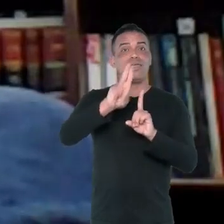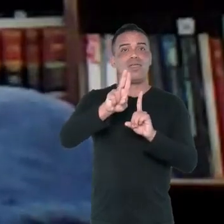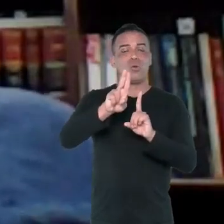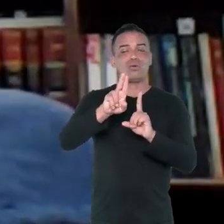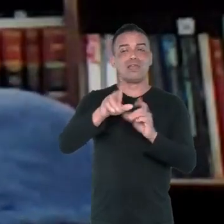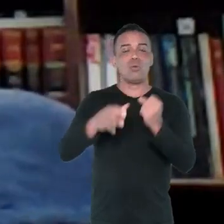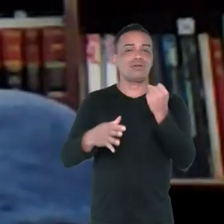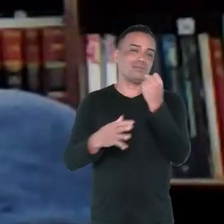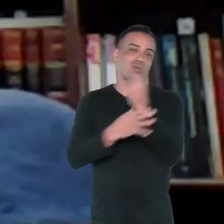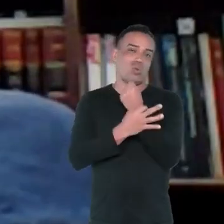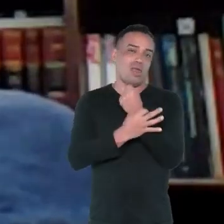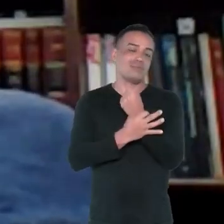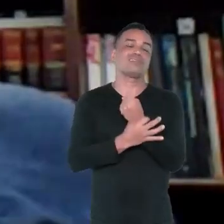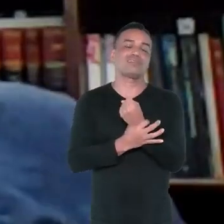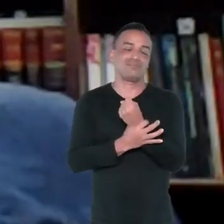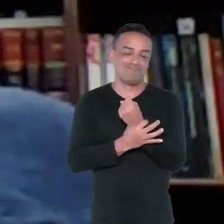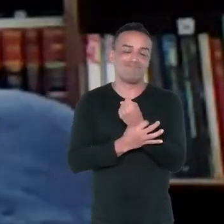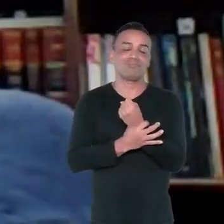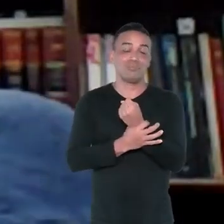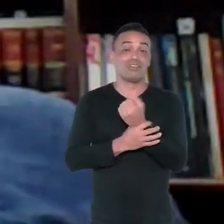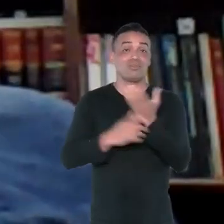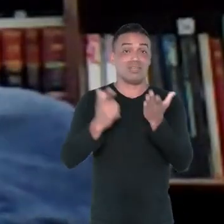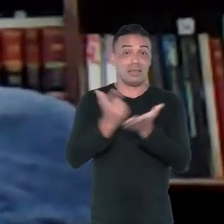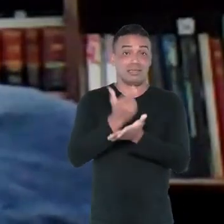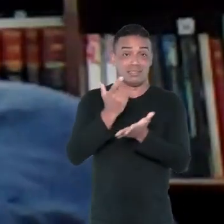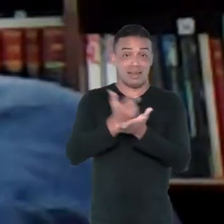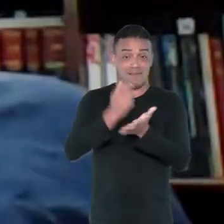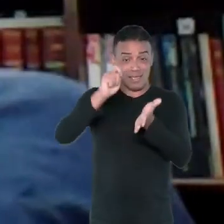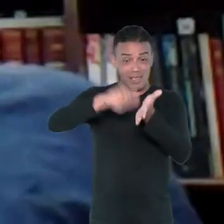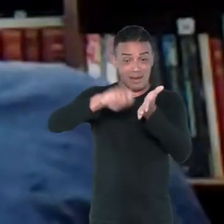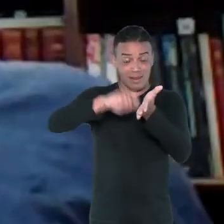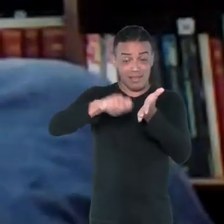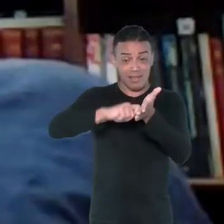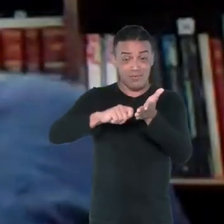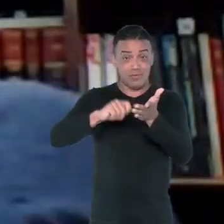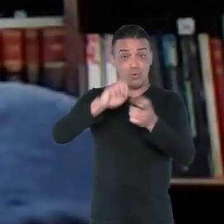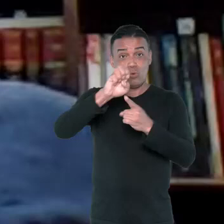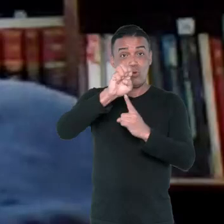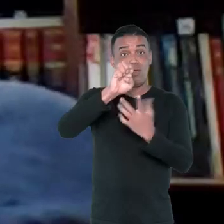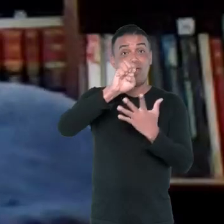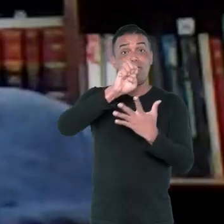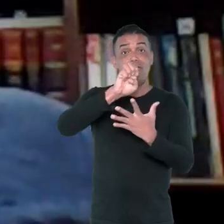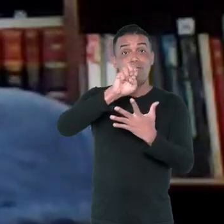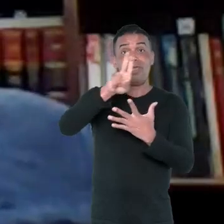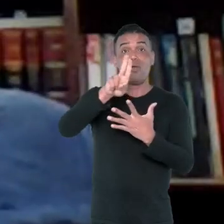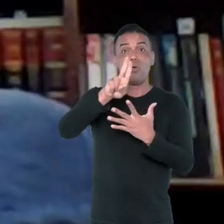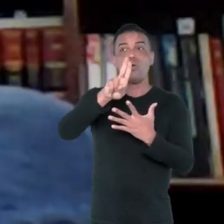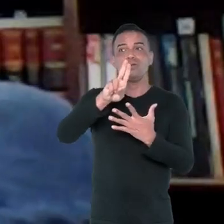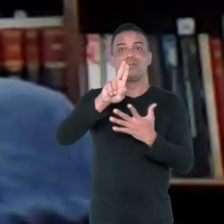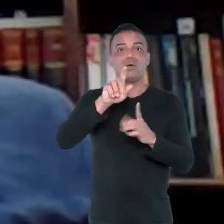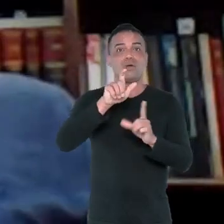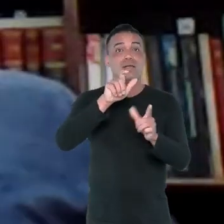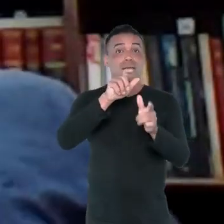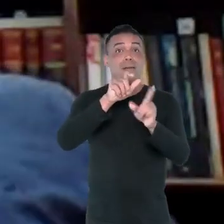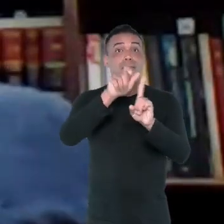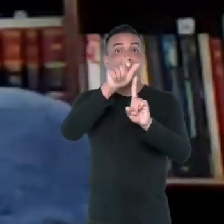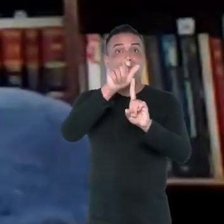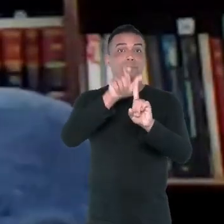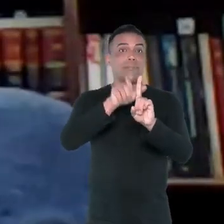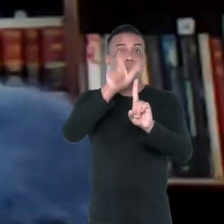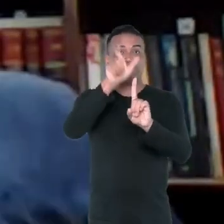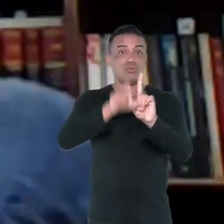uma segurança maior. Né? Você escrever o livro na primeira pessoa. E o seu protagonista se